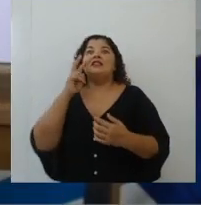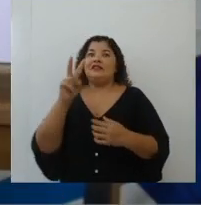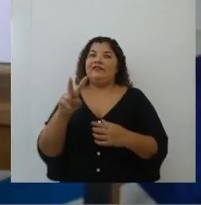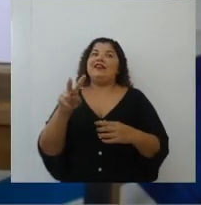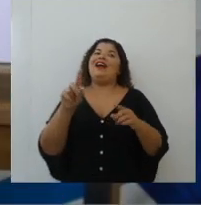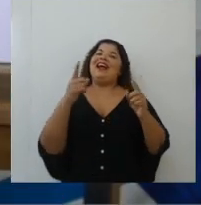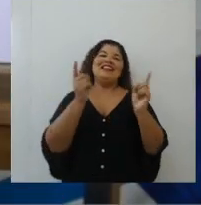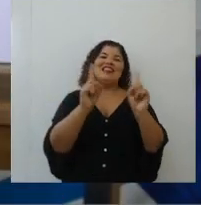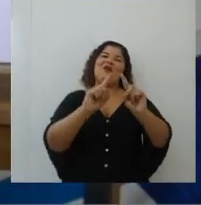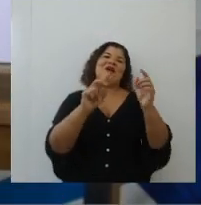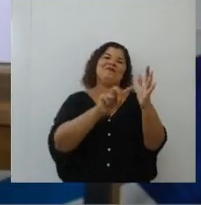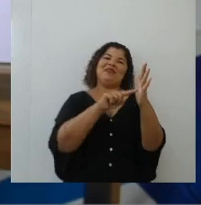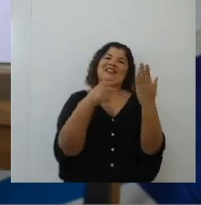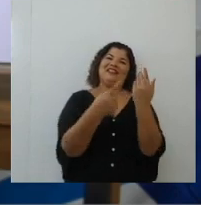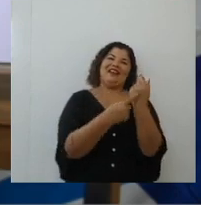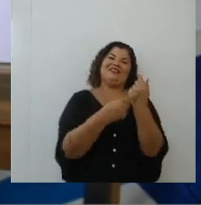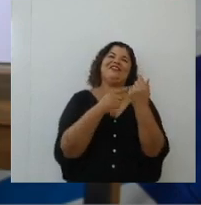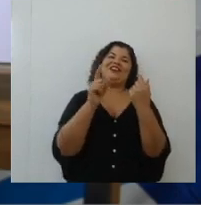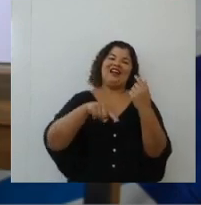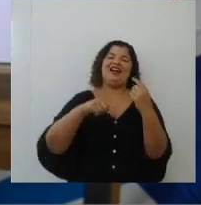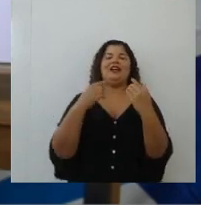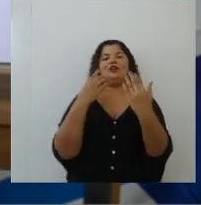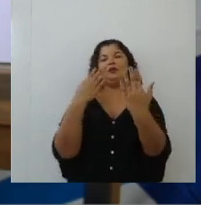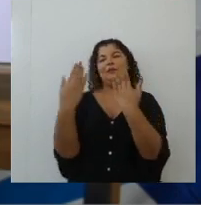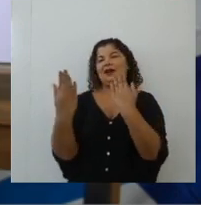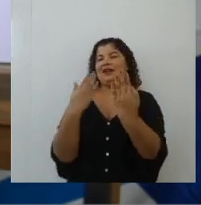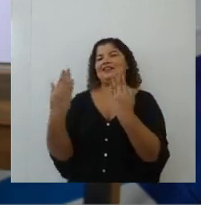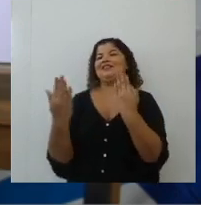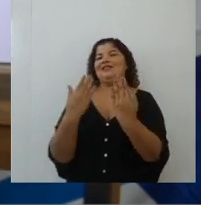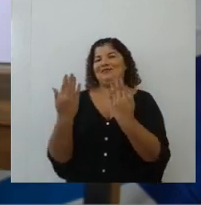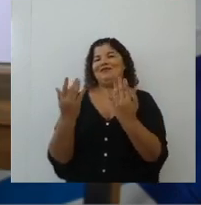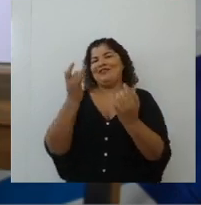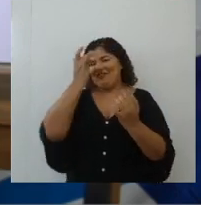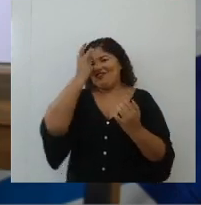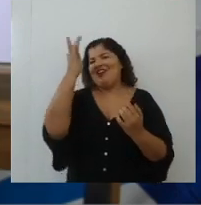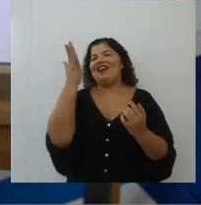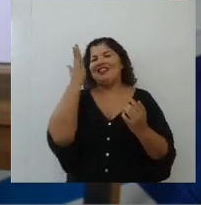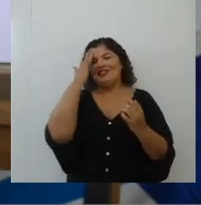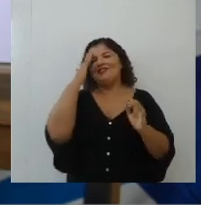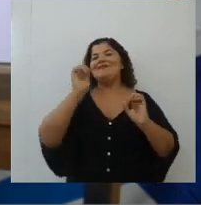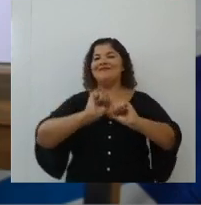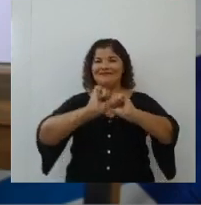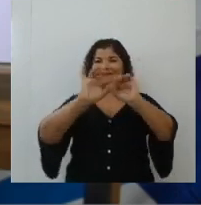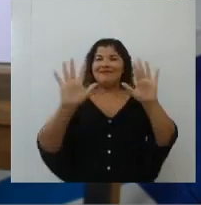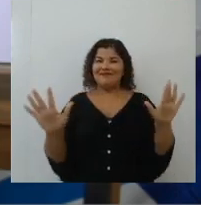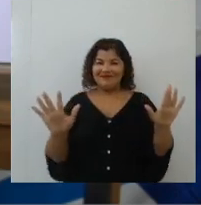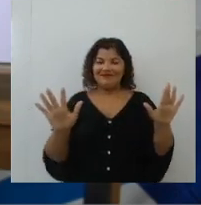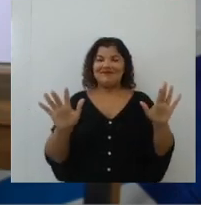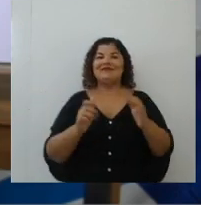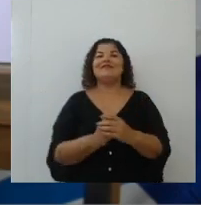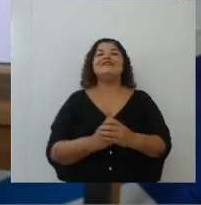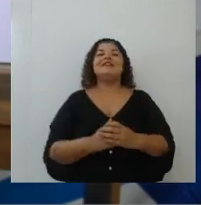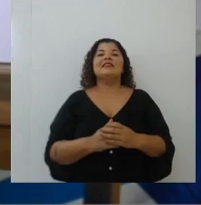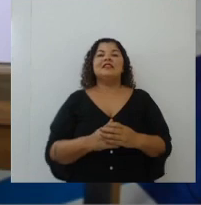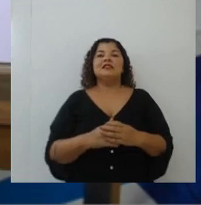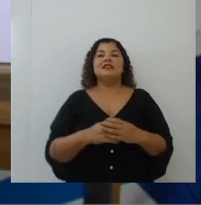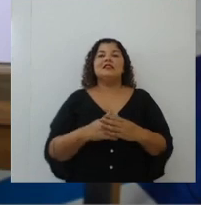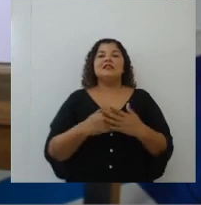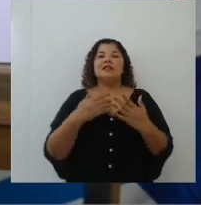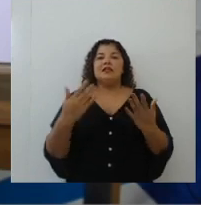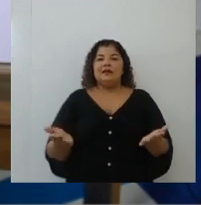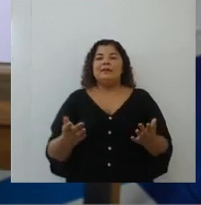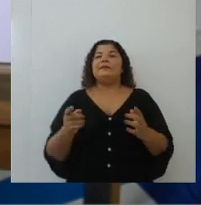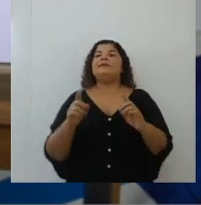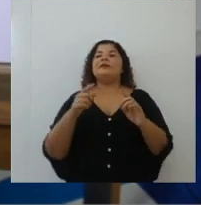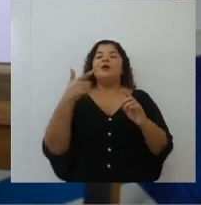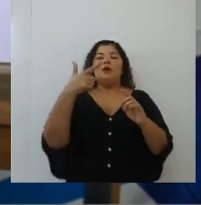Beleza? Não tem erro nisso, gente. Gente, isso é tão fácil que chega a dar agonia. Isso é tranquilo. Ok? Olha lá.